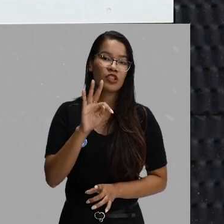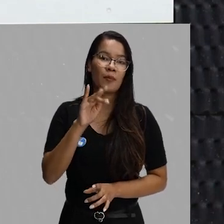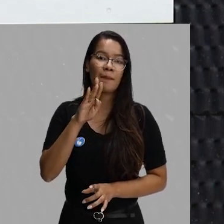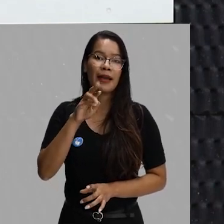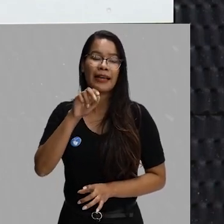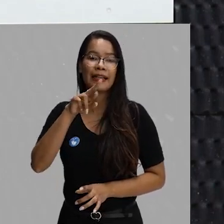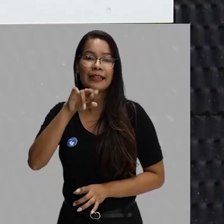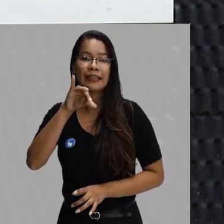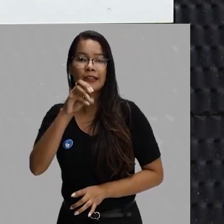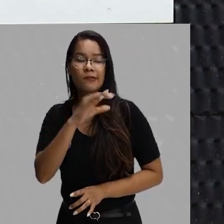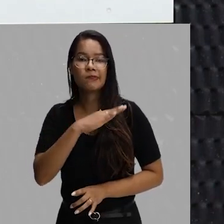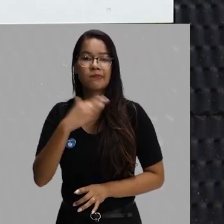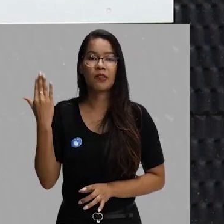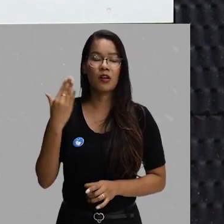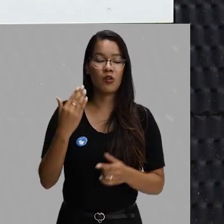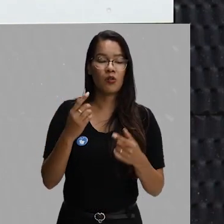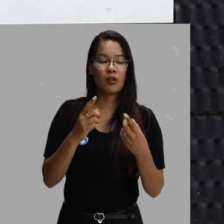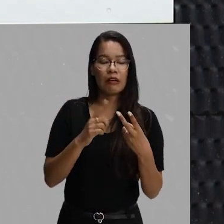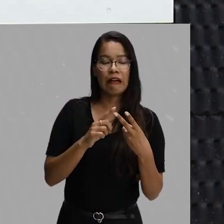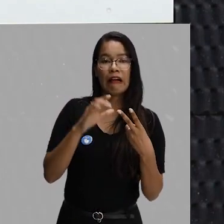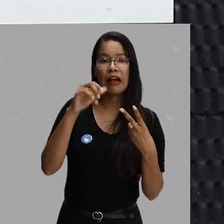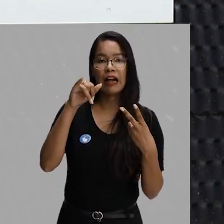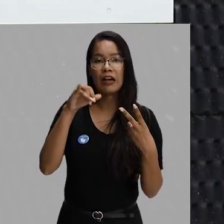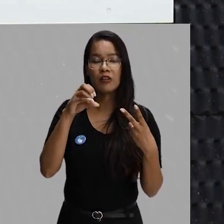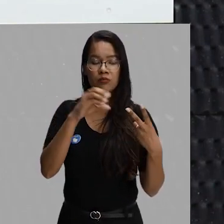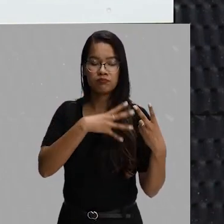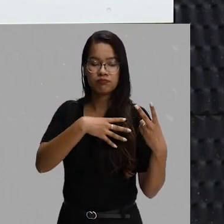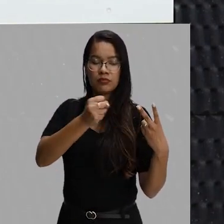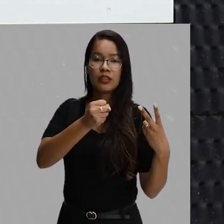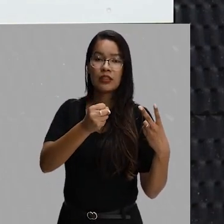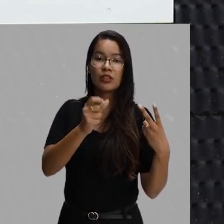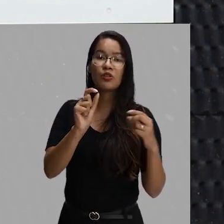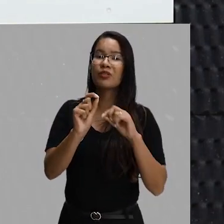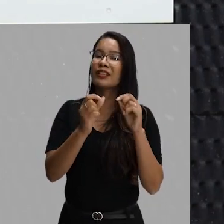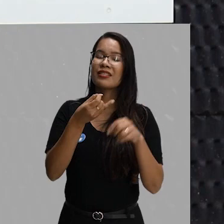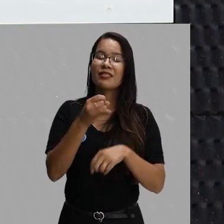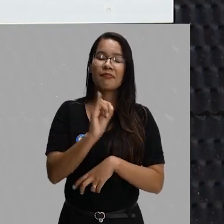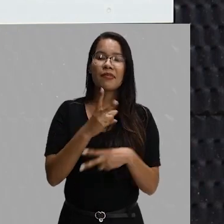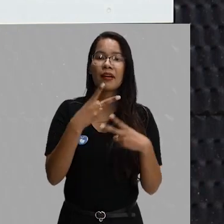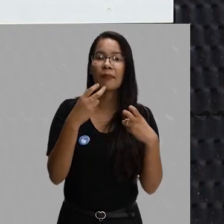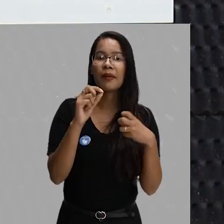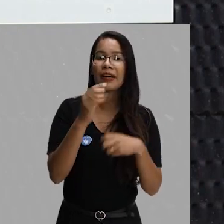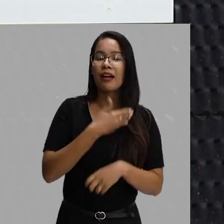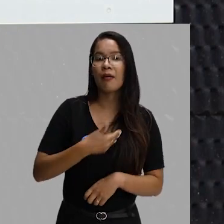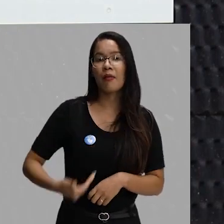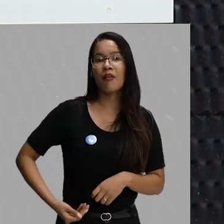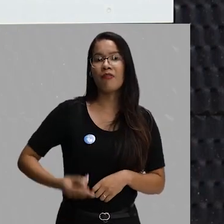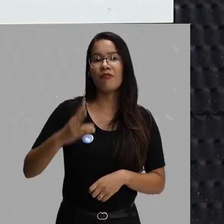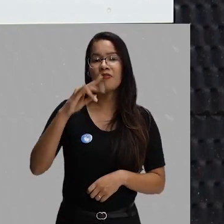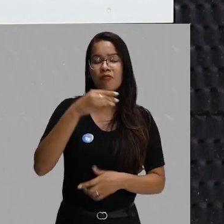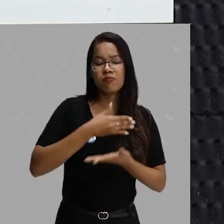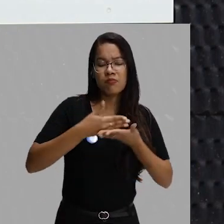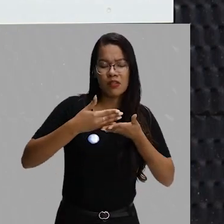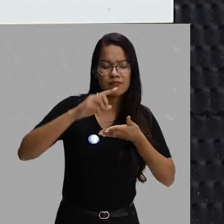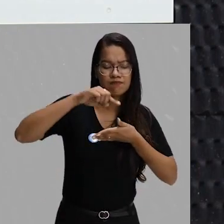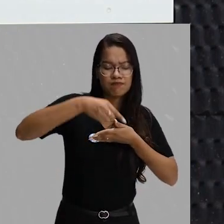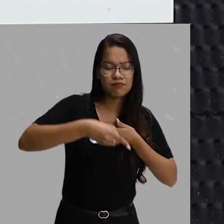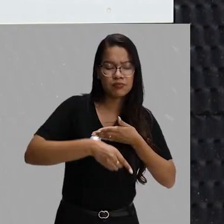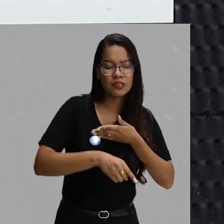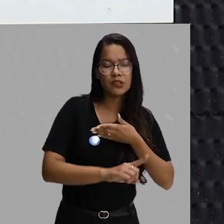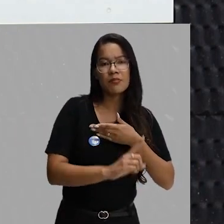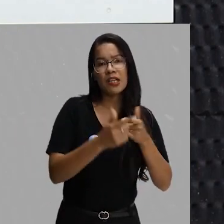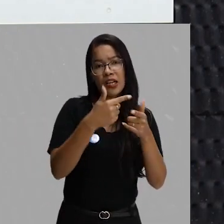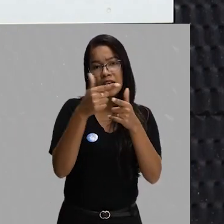assassinado, Caio cometeu suicídio. E aí o que se percebe é que a República ela vai mergulhar em uma crise. E essa